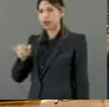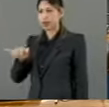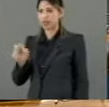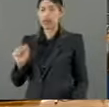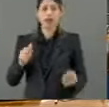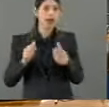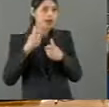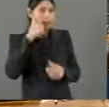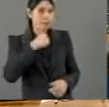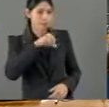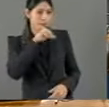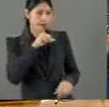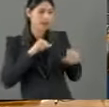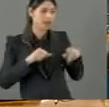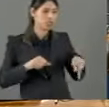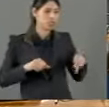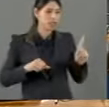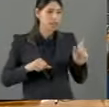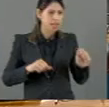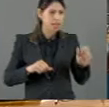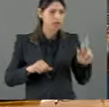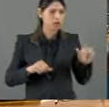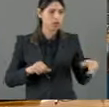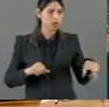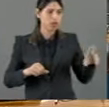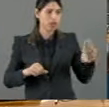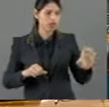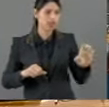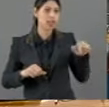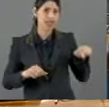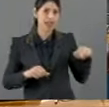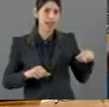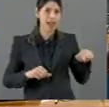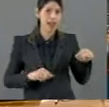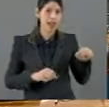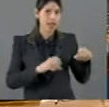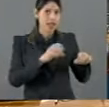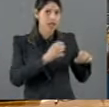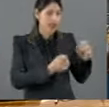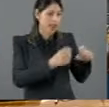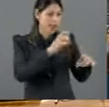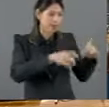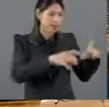Pereira da Silva, que plantou e colheu